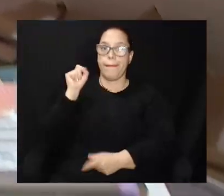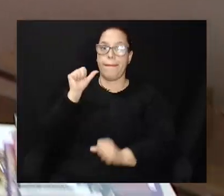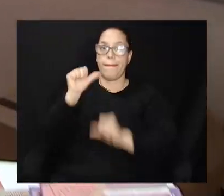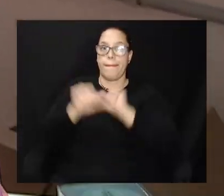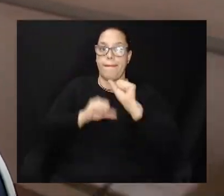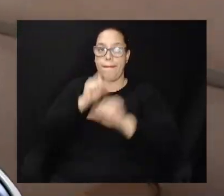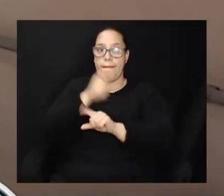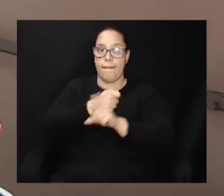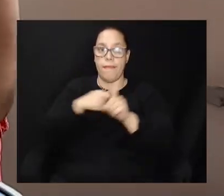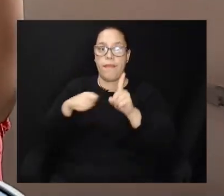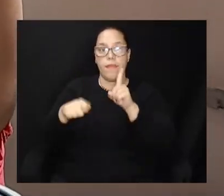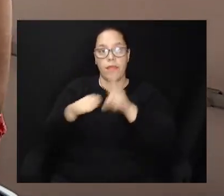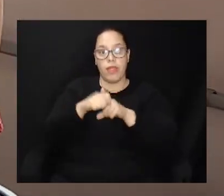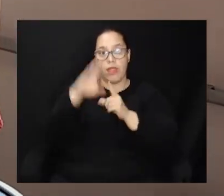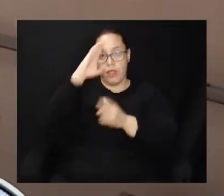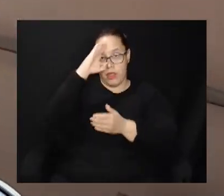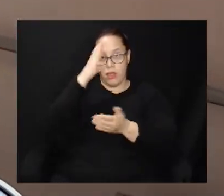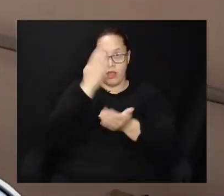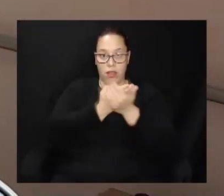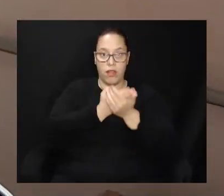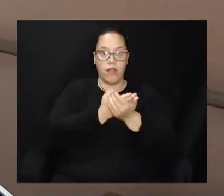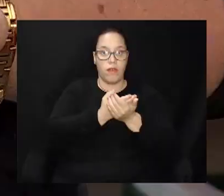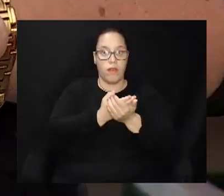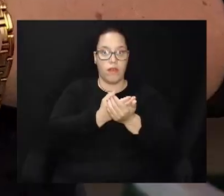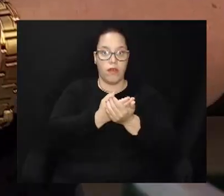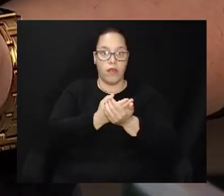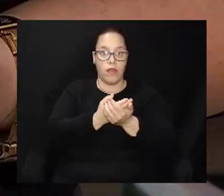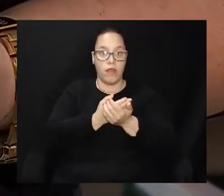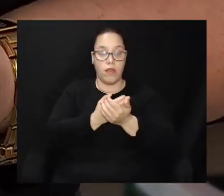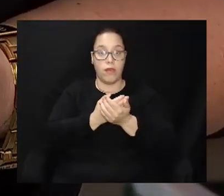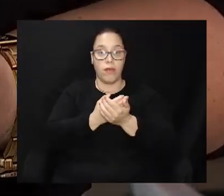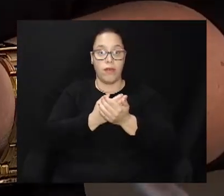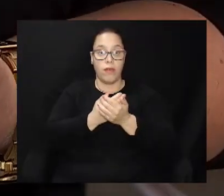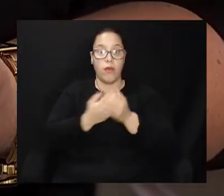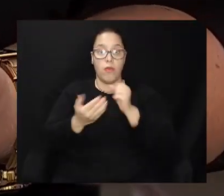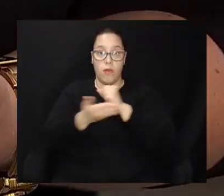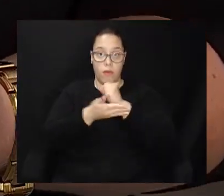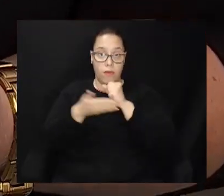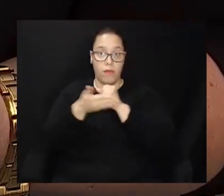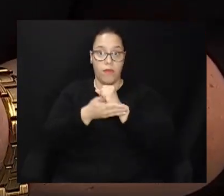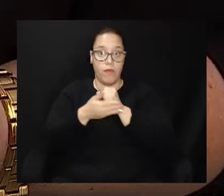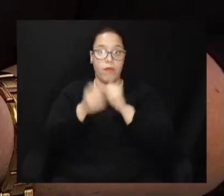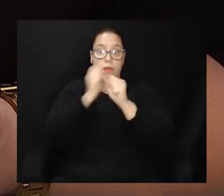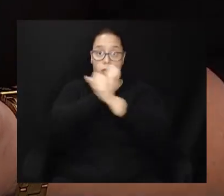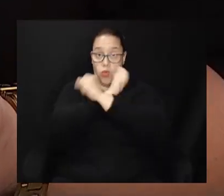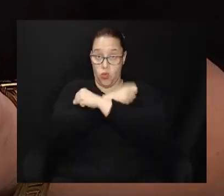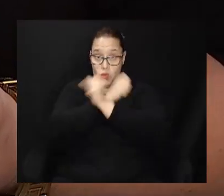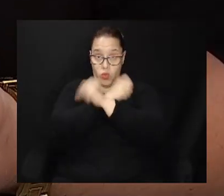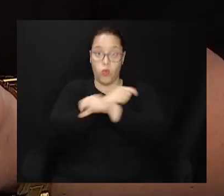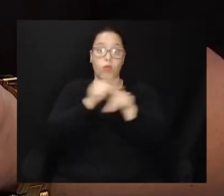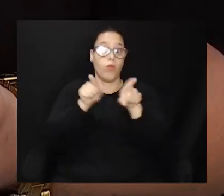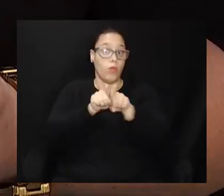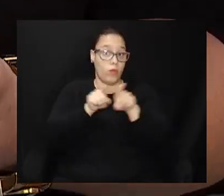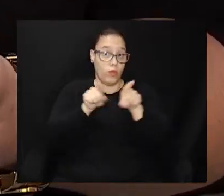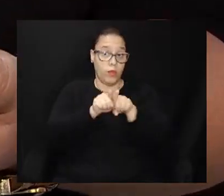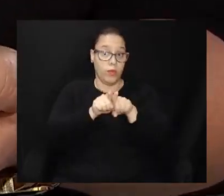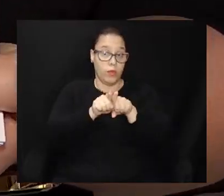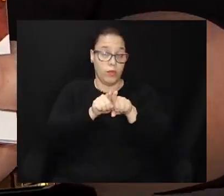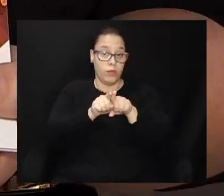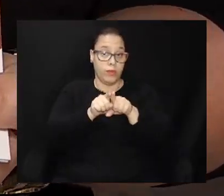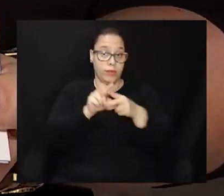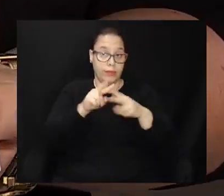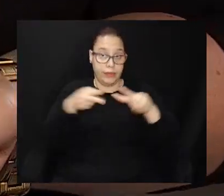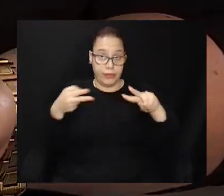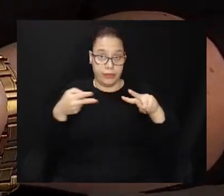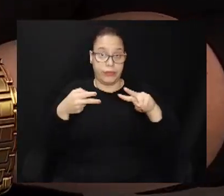gente acredita na educação como pilar estruturante, assim como a PUC, e isso também está no DNA da Terra.